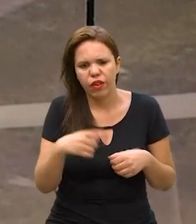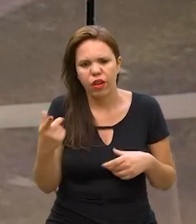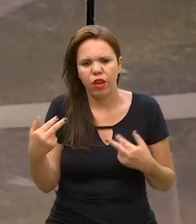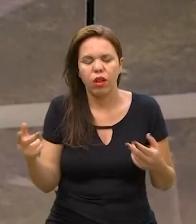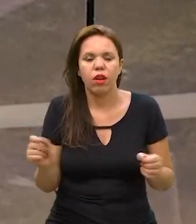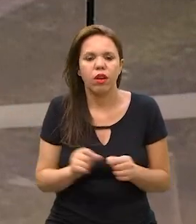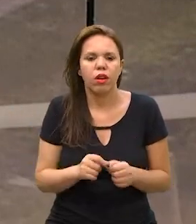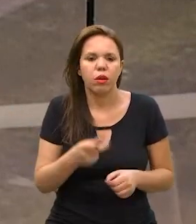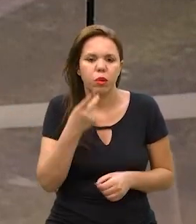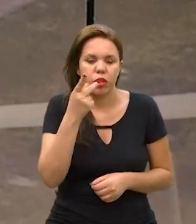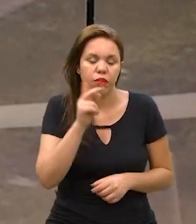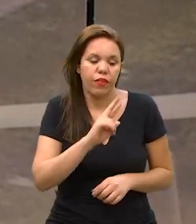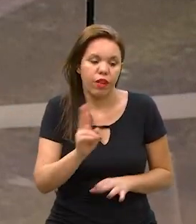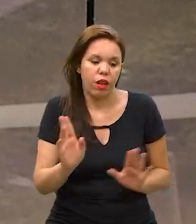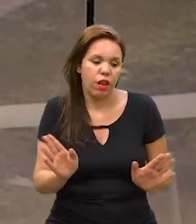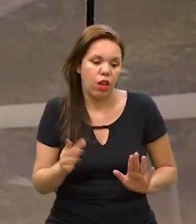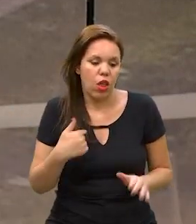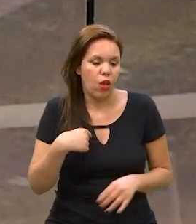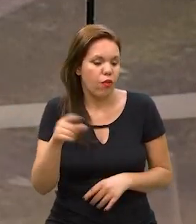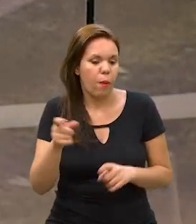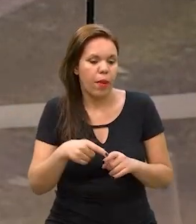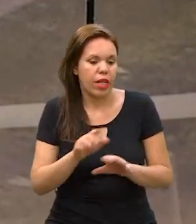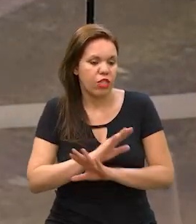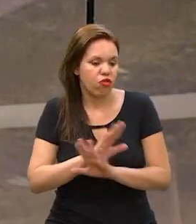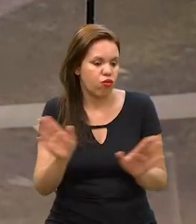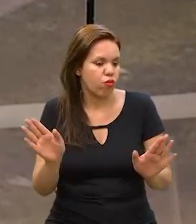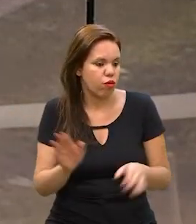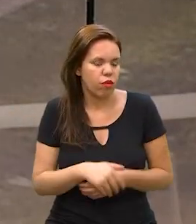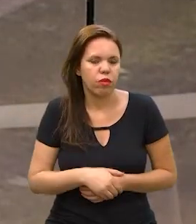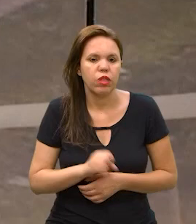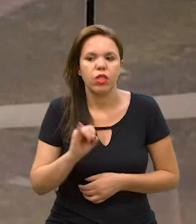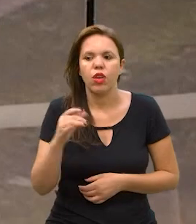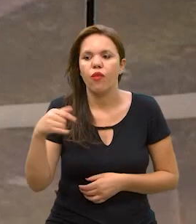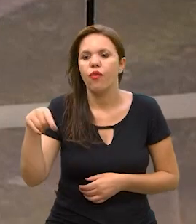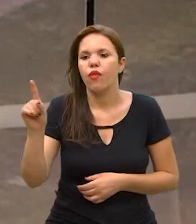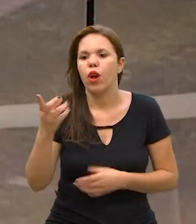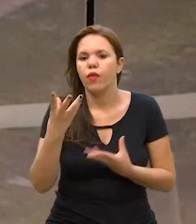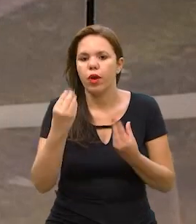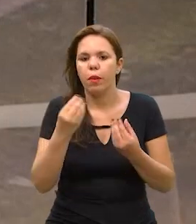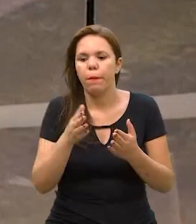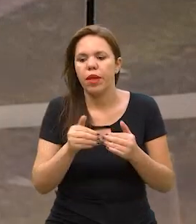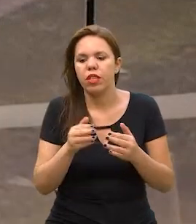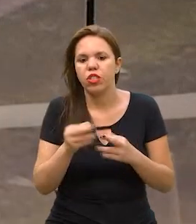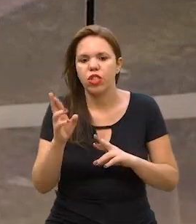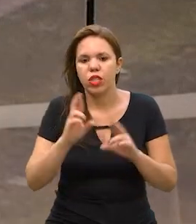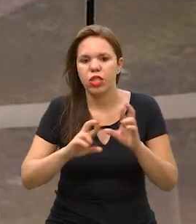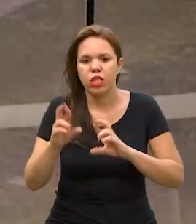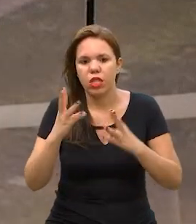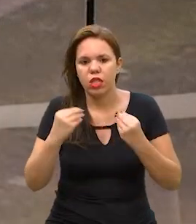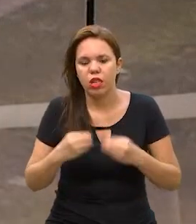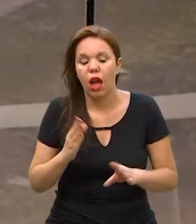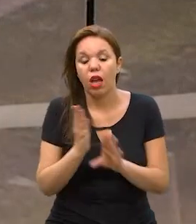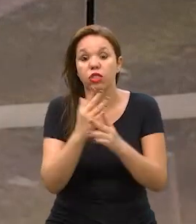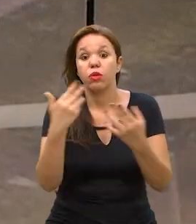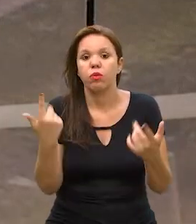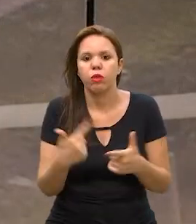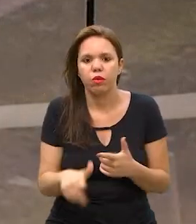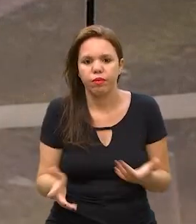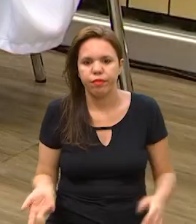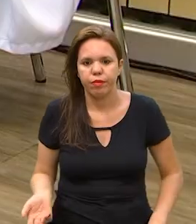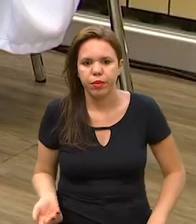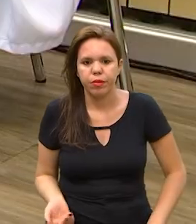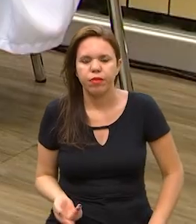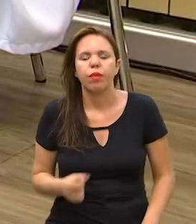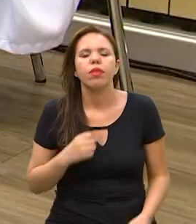ou aquilo, a pessoa fala, não, eu não vou em médico de jeito nenhum, porque se eu for, vai pedir exame e vai que acha alguma coisa.